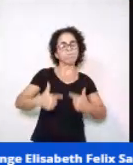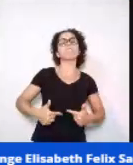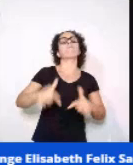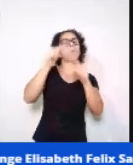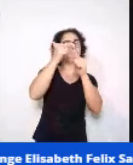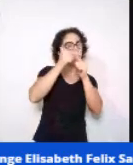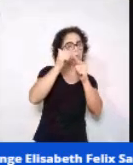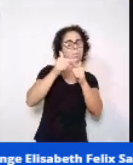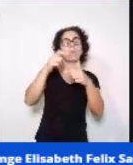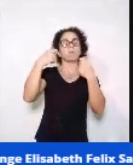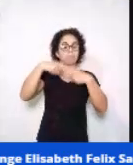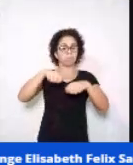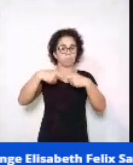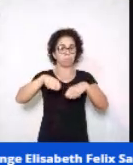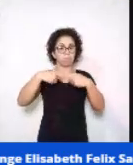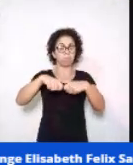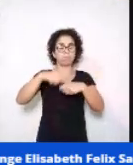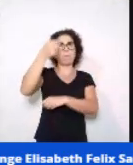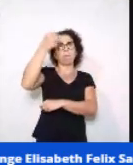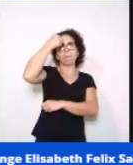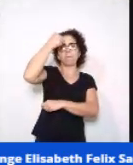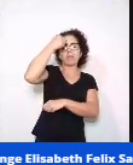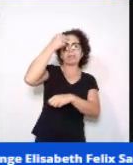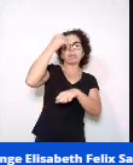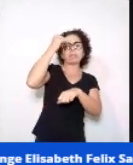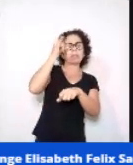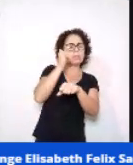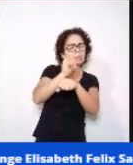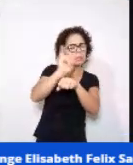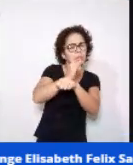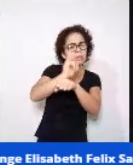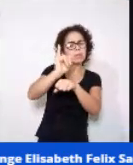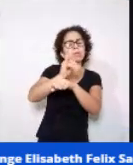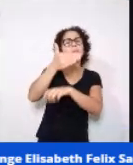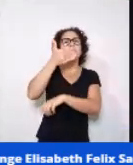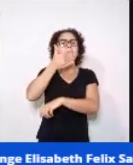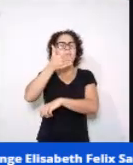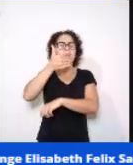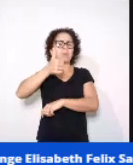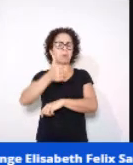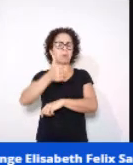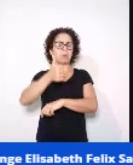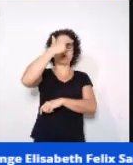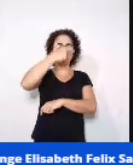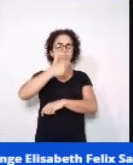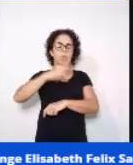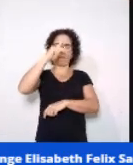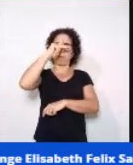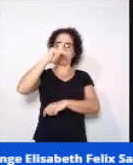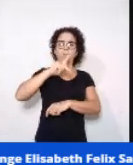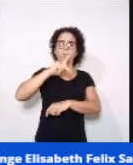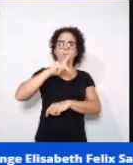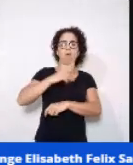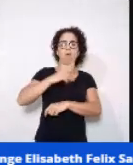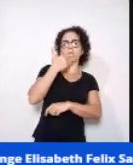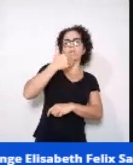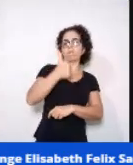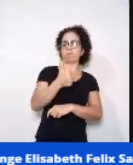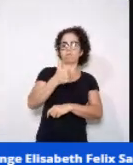precisamos pensar em estratégias de melhoria, de nos tornarmos pessoas melhores, não para nós mesmos